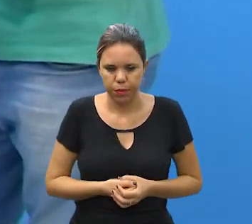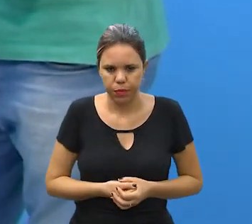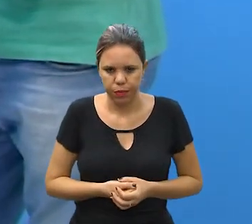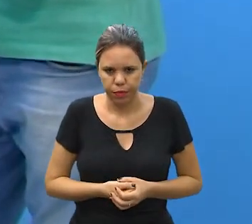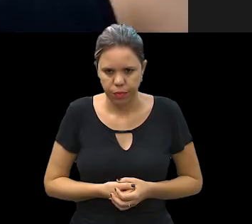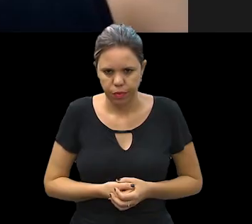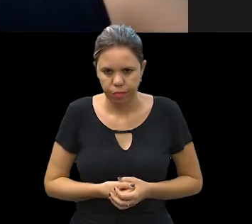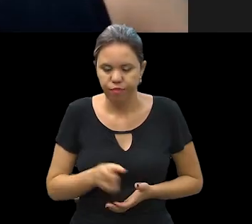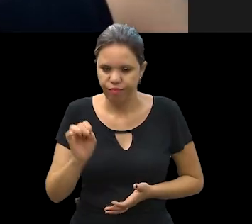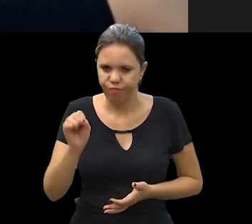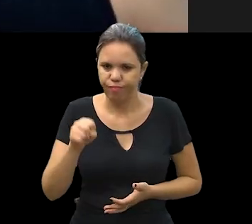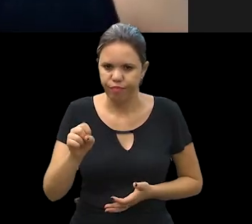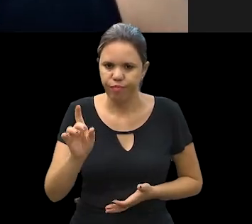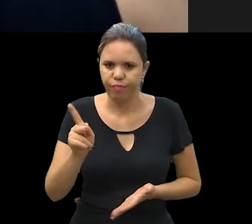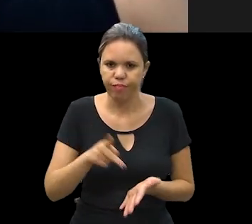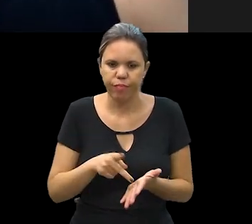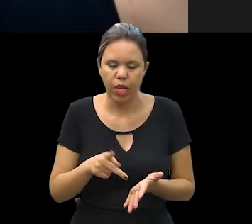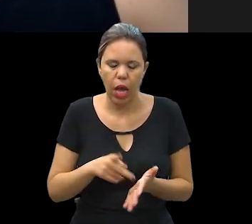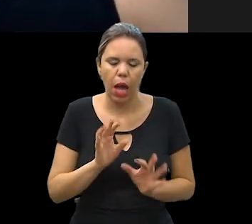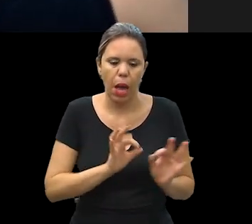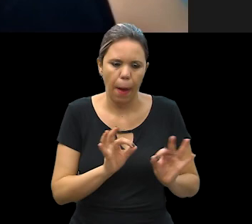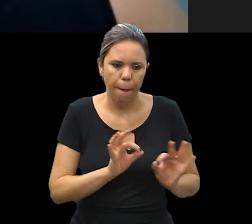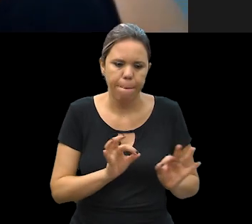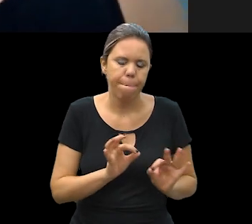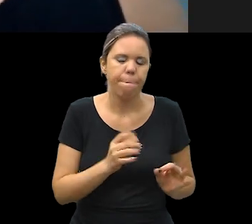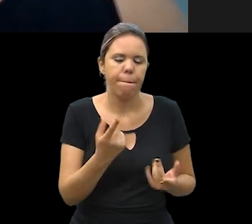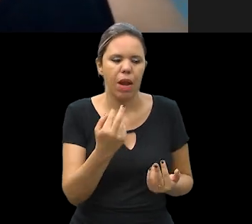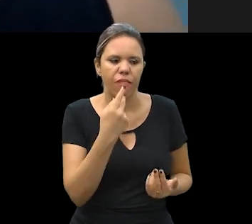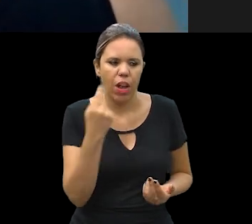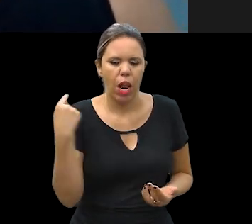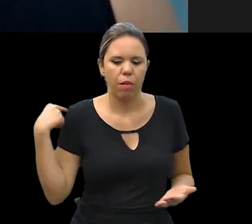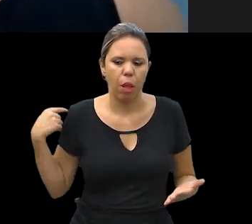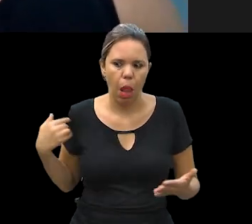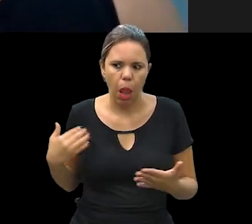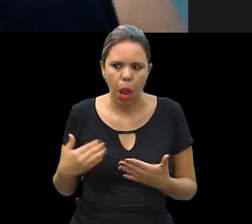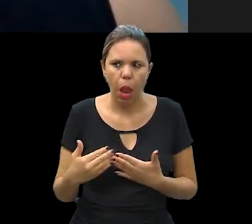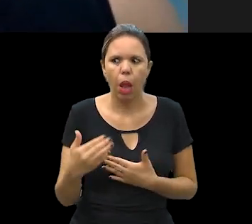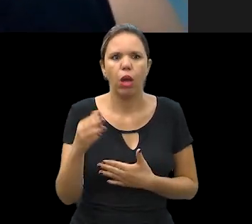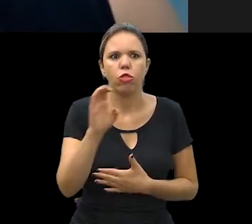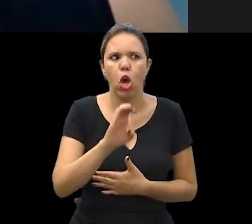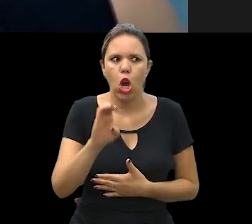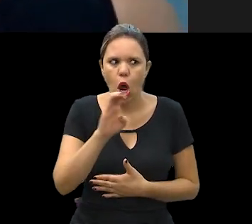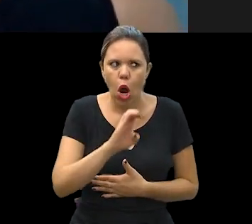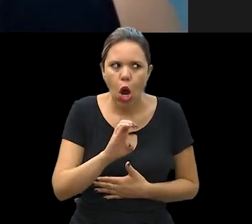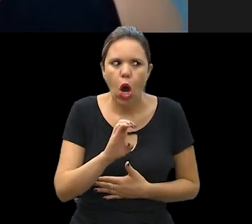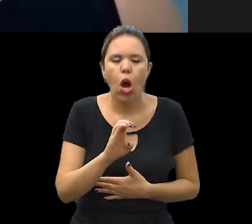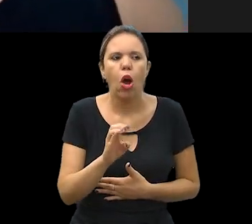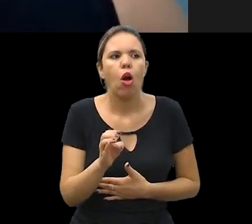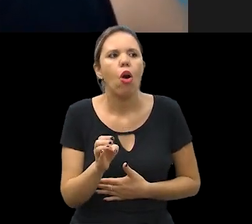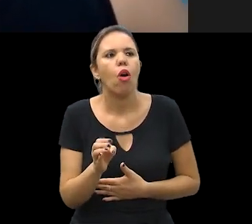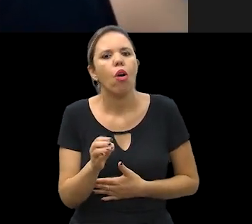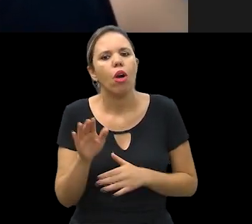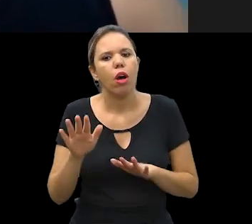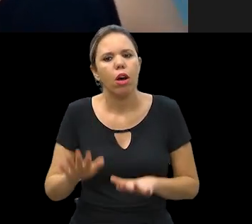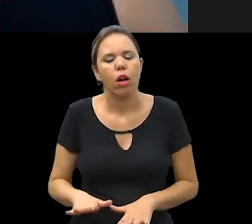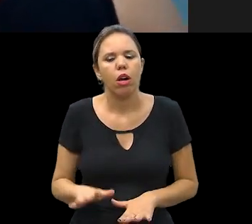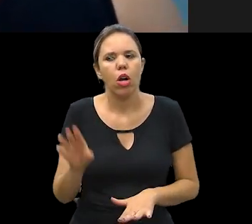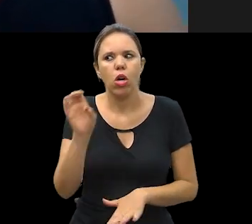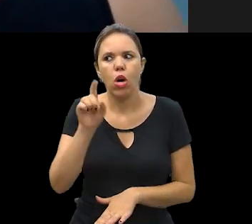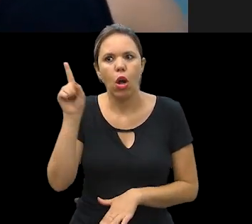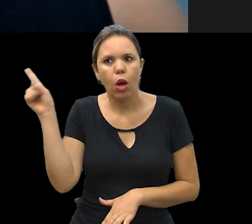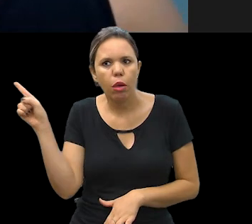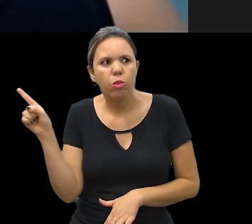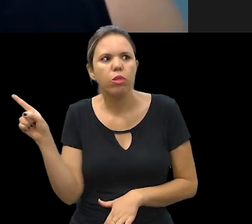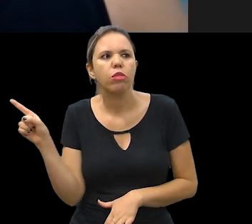daí? Exatamente, a gente estava se preparando, como o Simon falou, a gente vinha dessa turnê europeia, e enquanto nós estávamos em